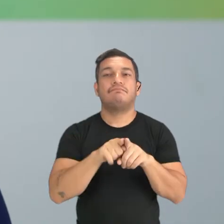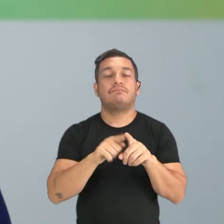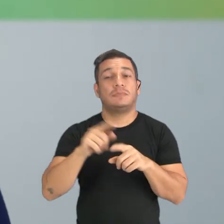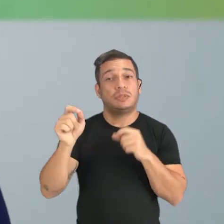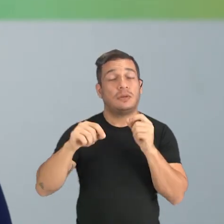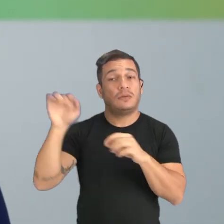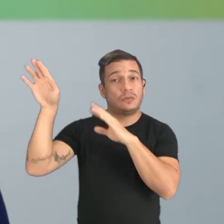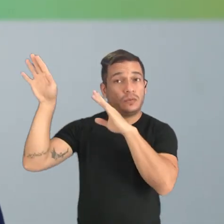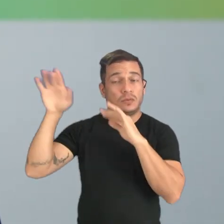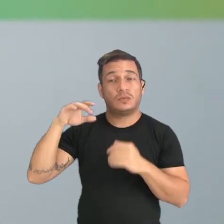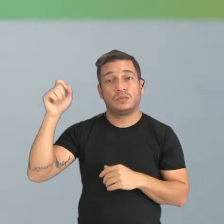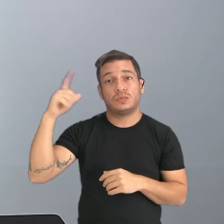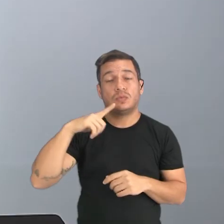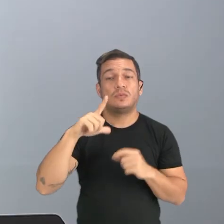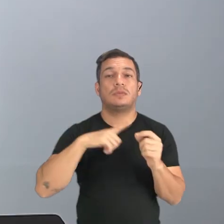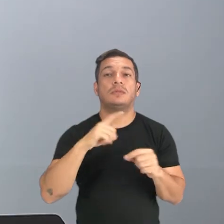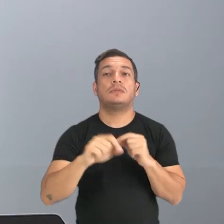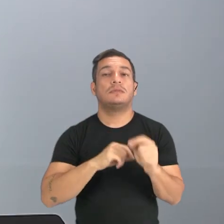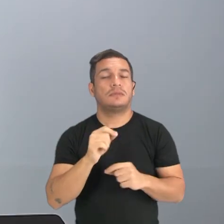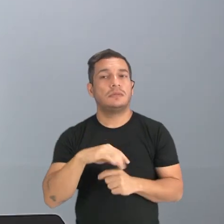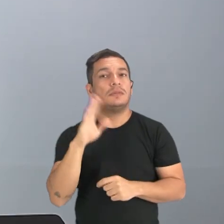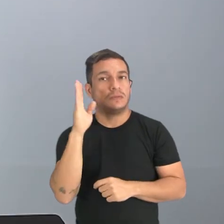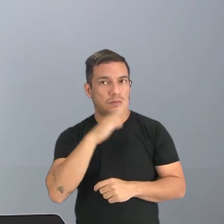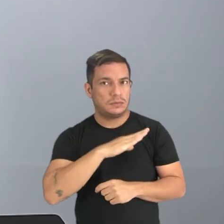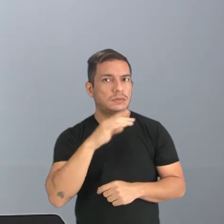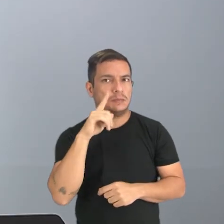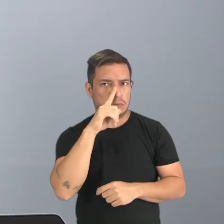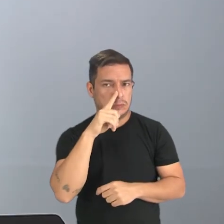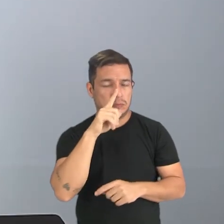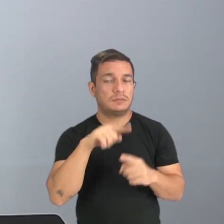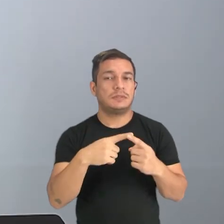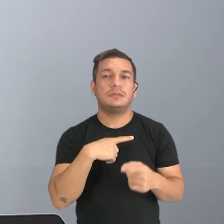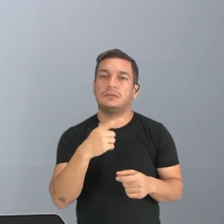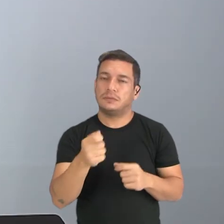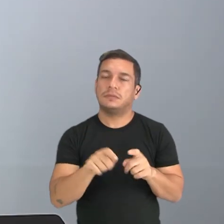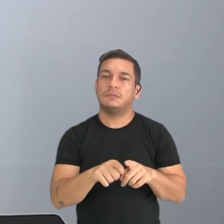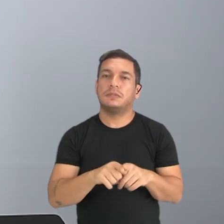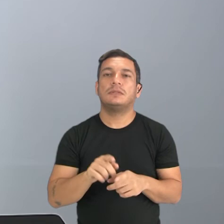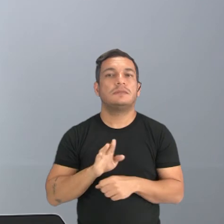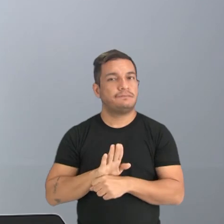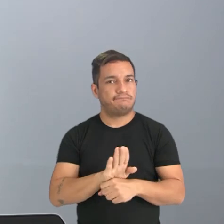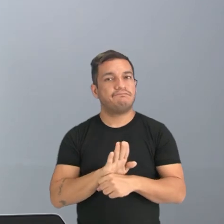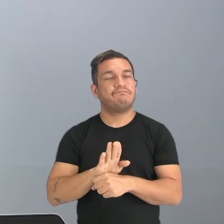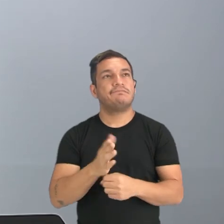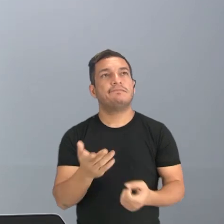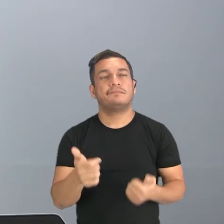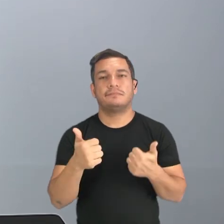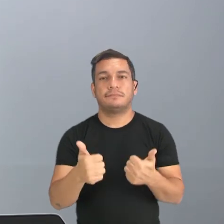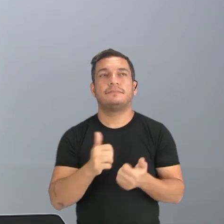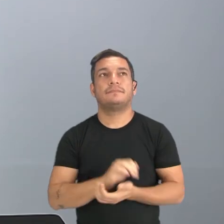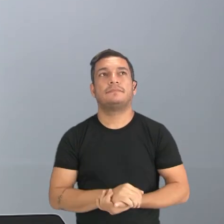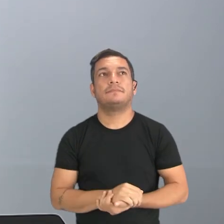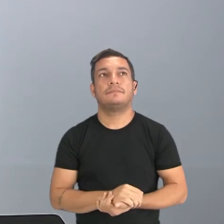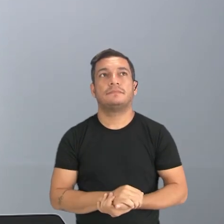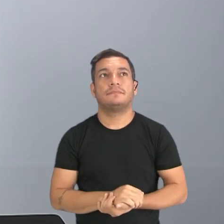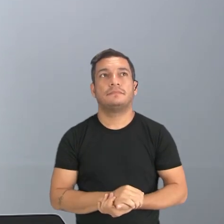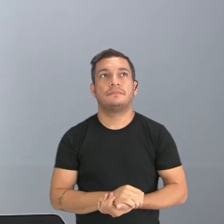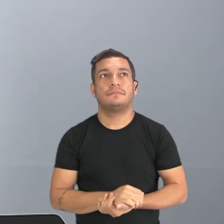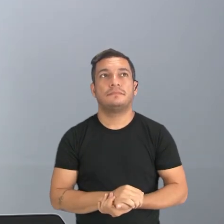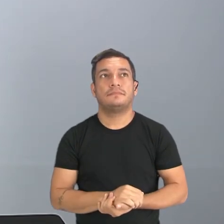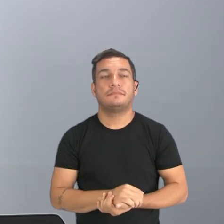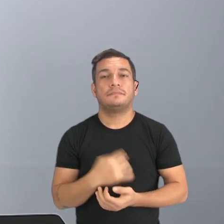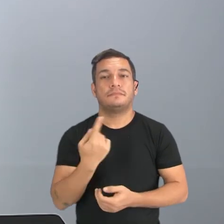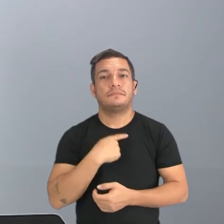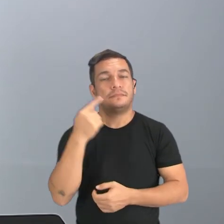solar traz malefícios, mas também traz benefícios, certo? E aí a gente pode até pensar